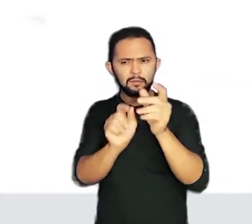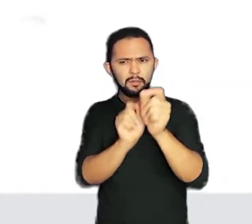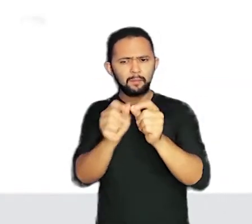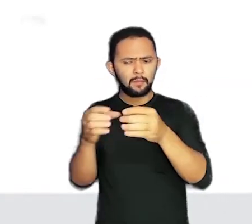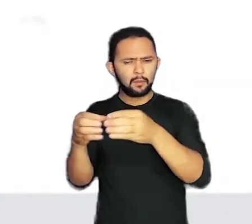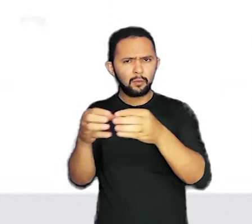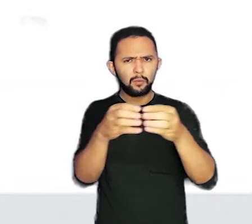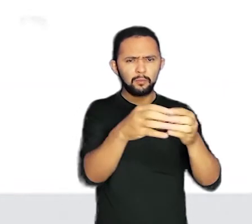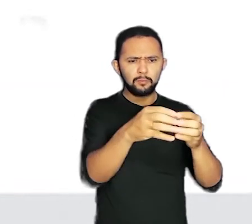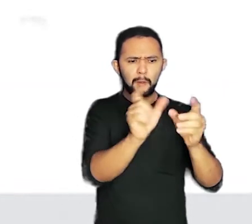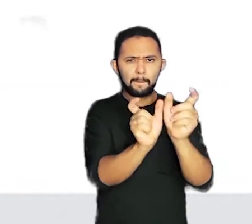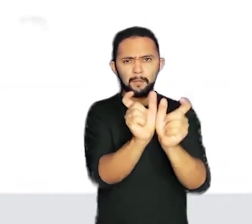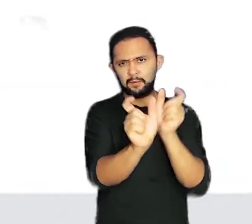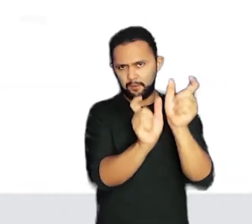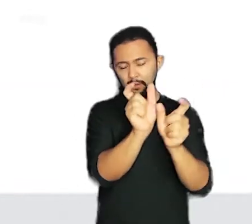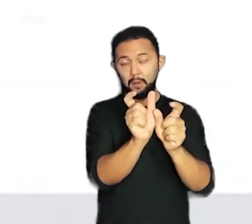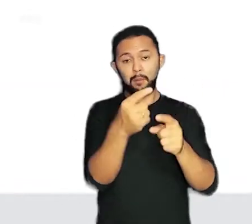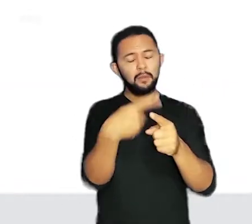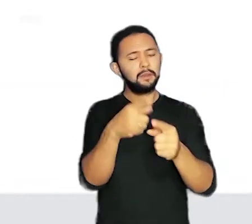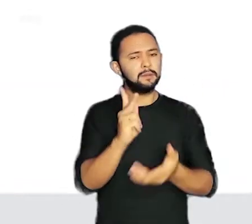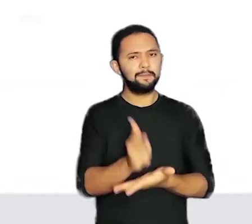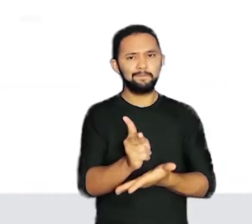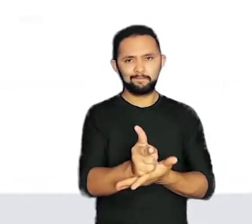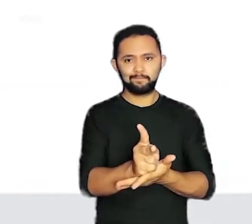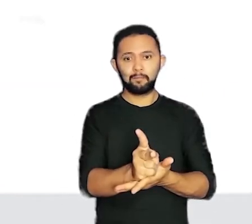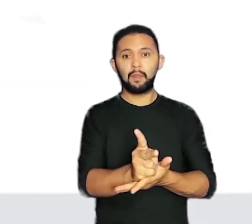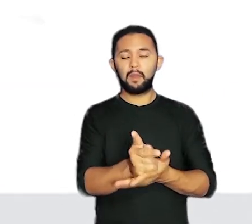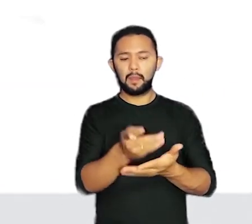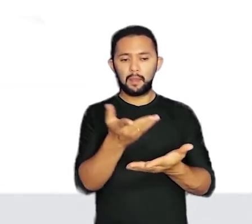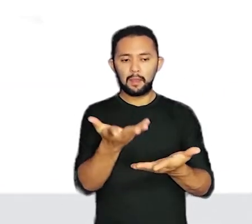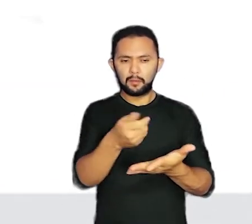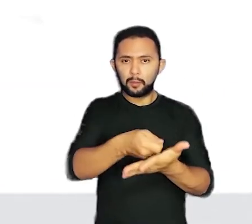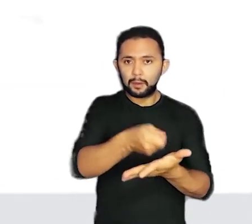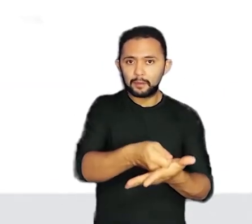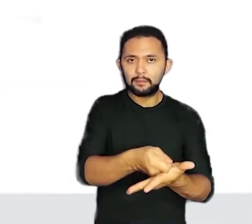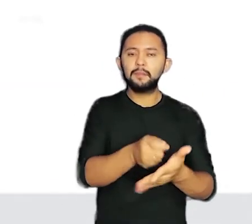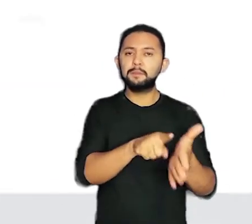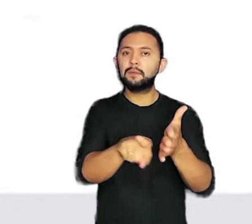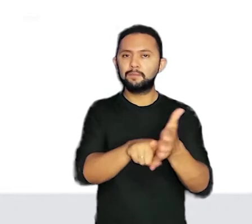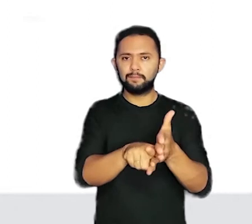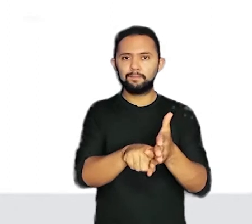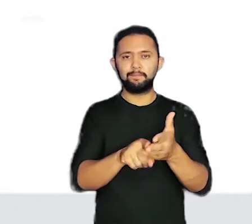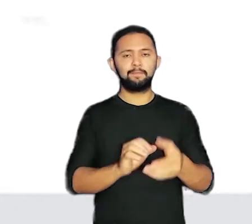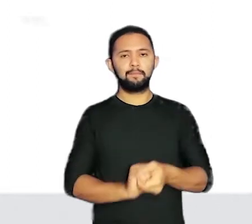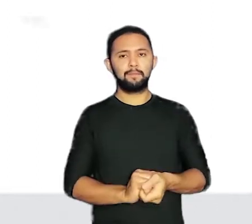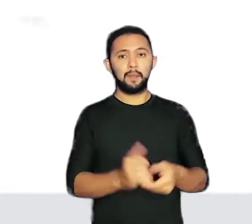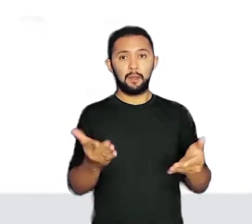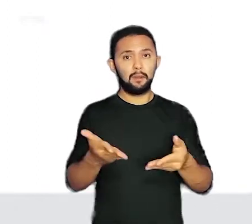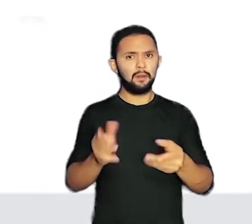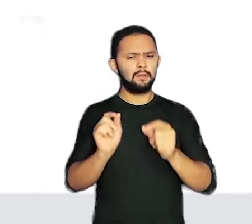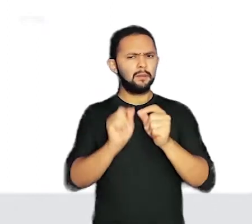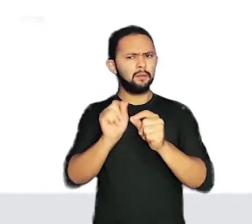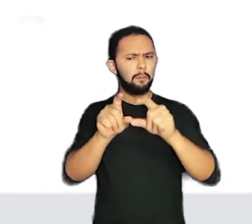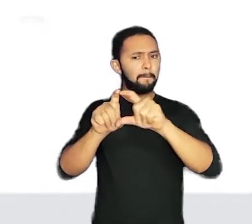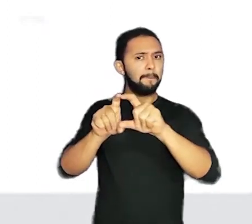classes morfológicas. Isso é muito cobrado nas nossas questões, tá? Vamos aí rever o que é um período simples. O que você